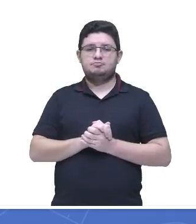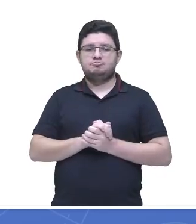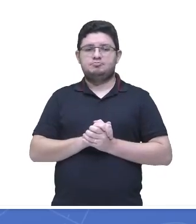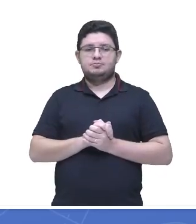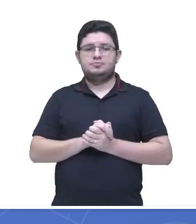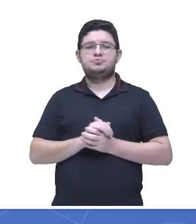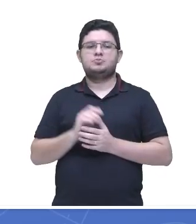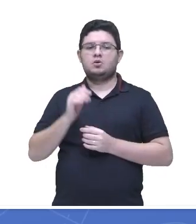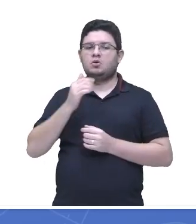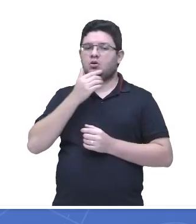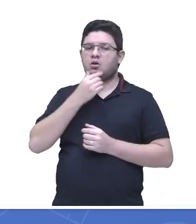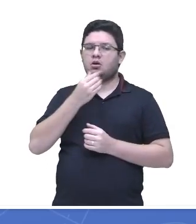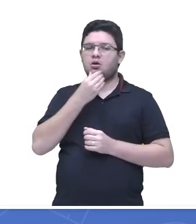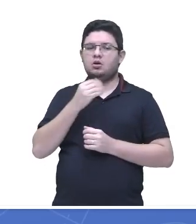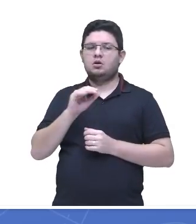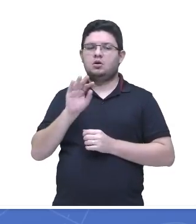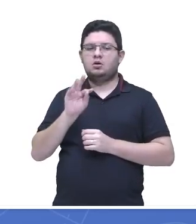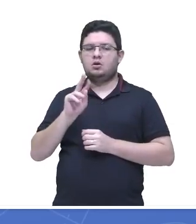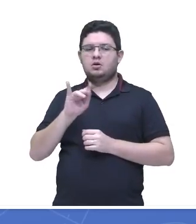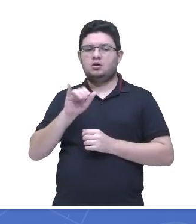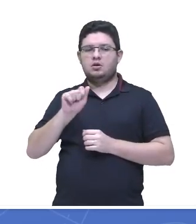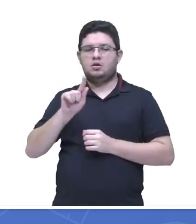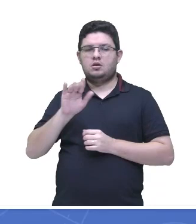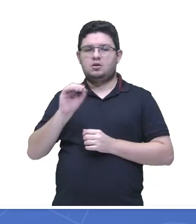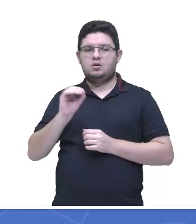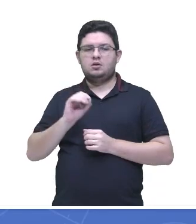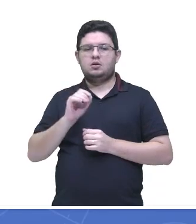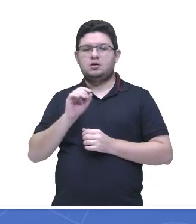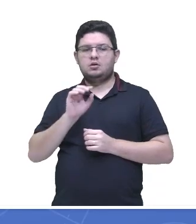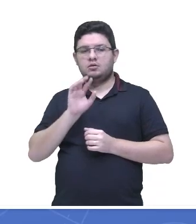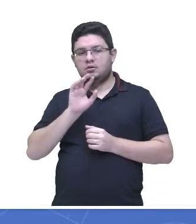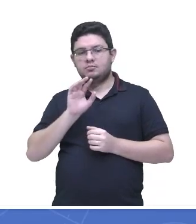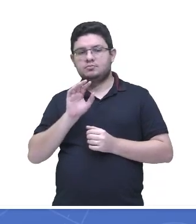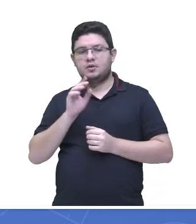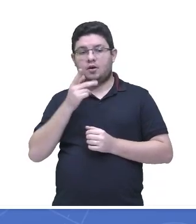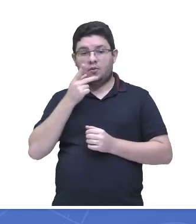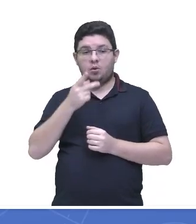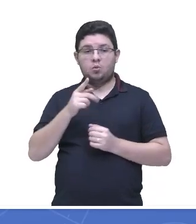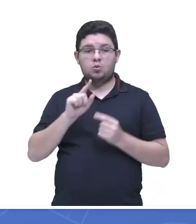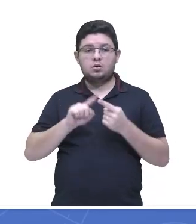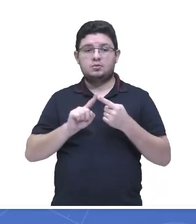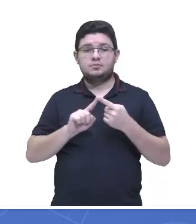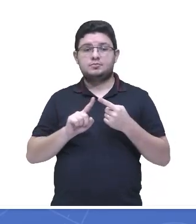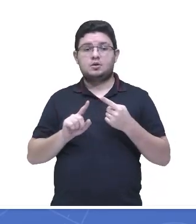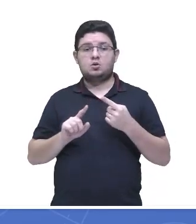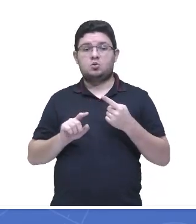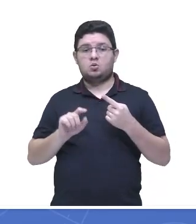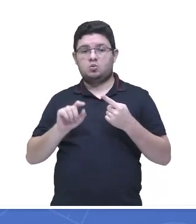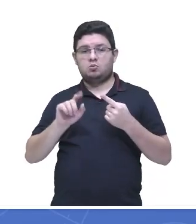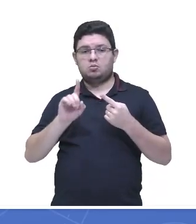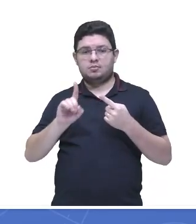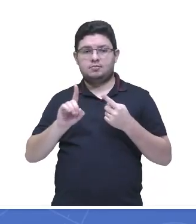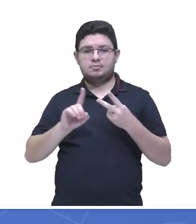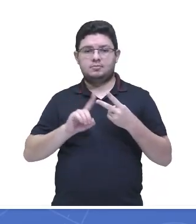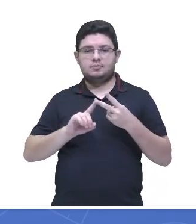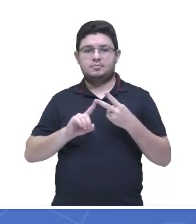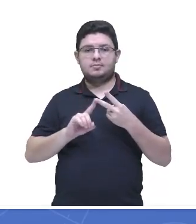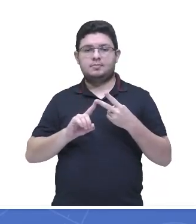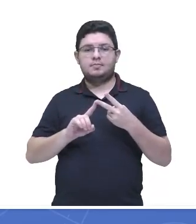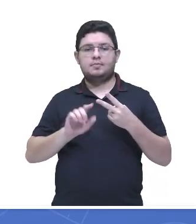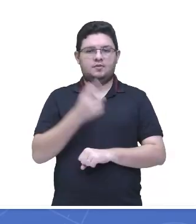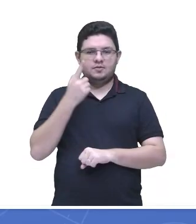Quem mais? O Thiago disse que a number 1 é D, a number 2